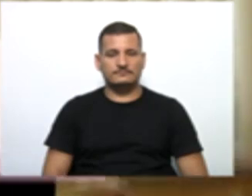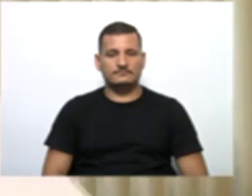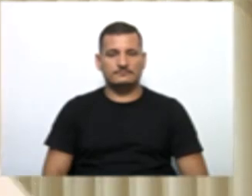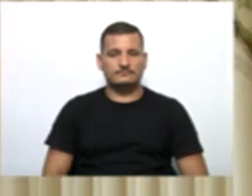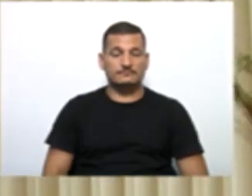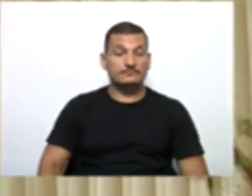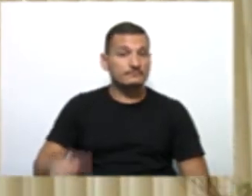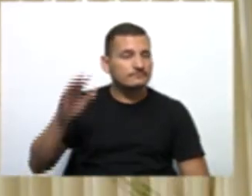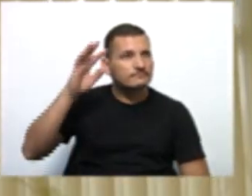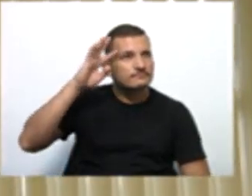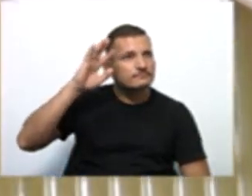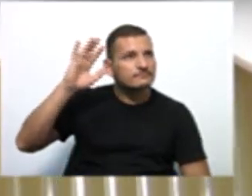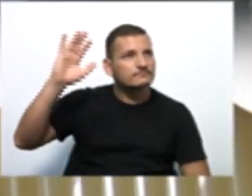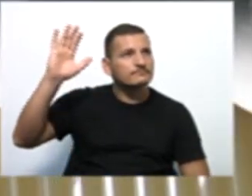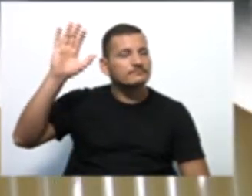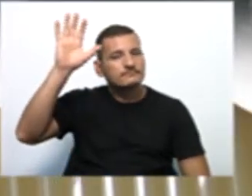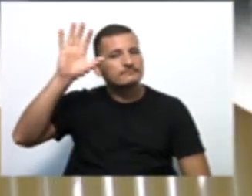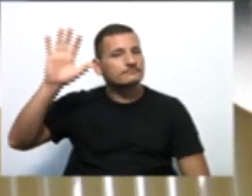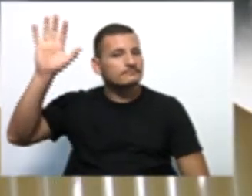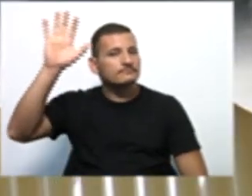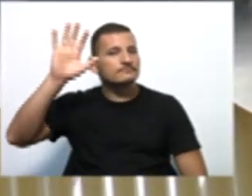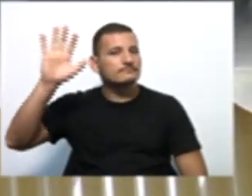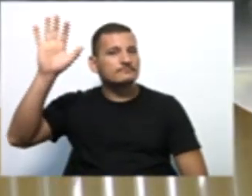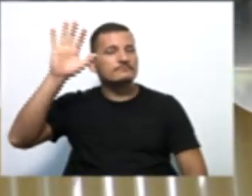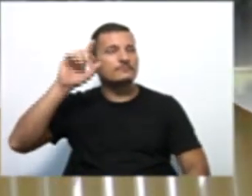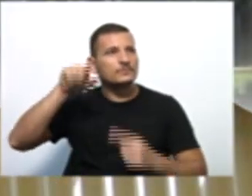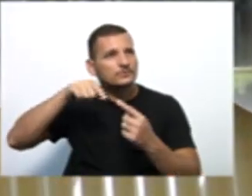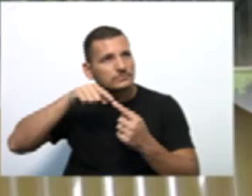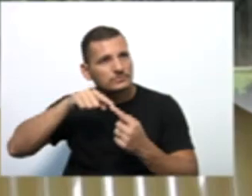Saber traçar os nossos objetivos